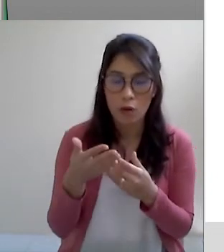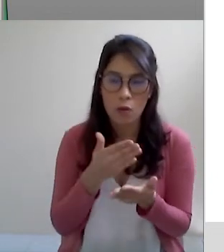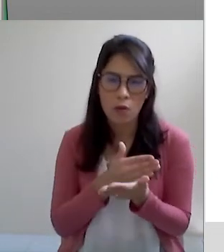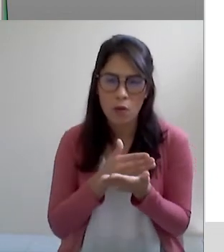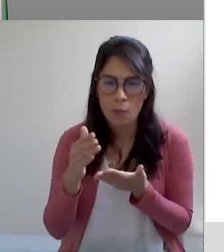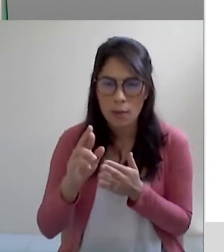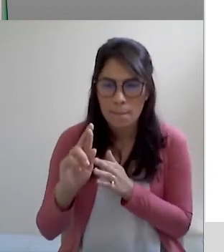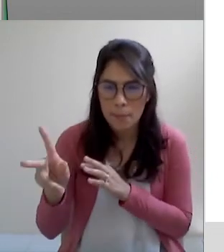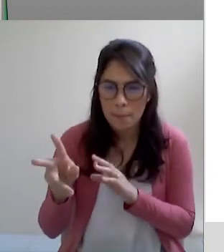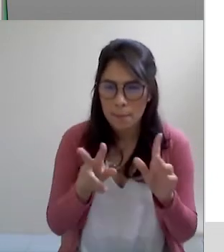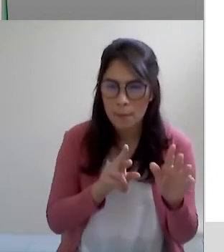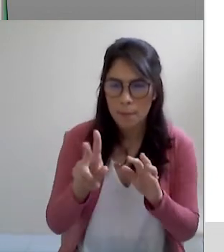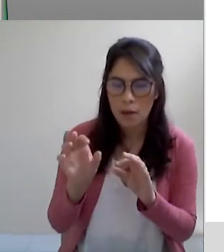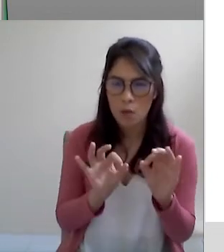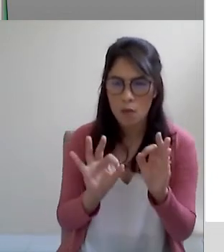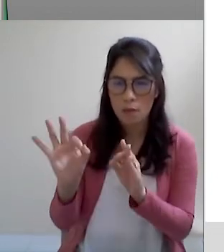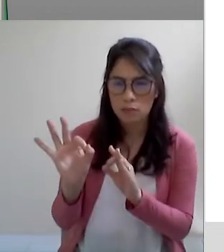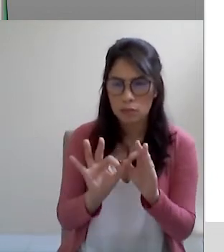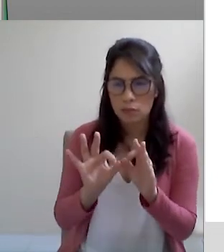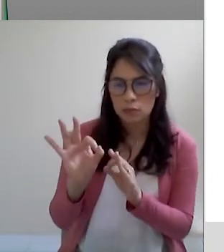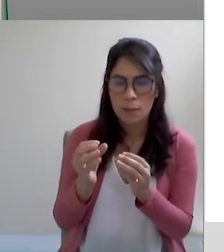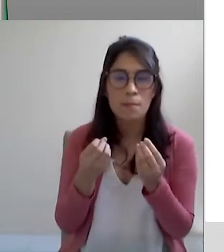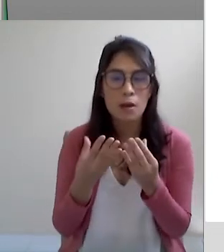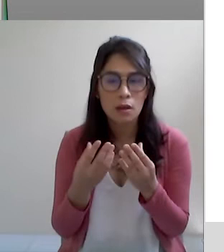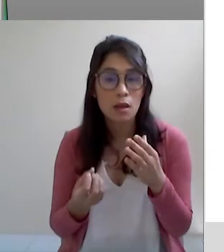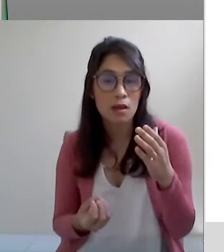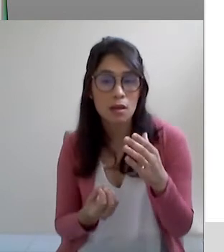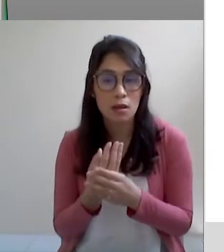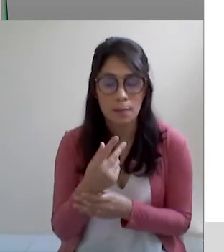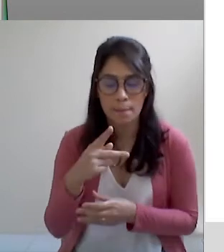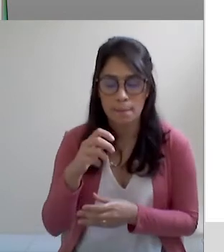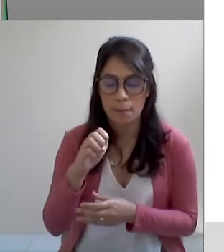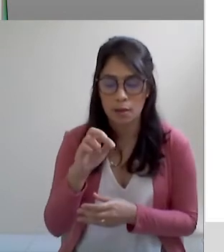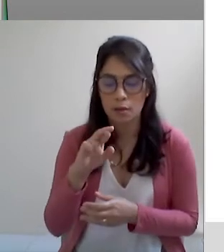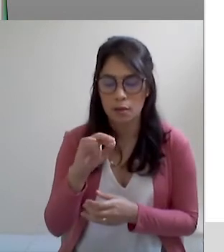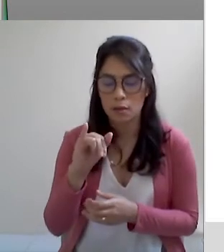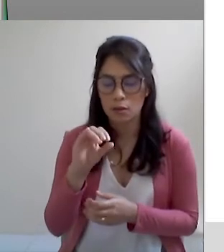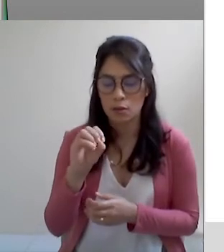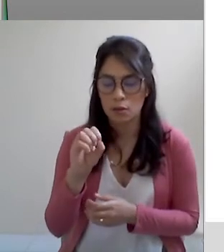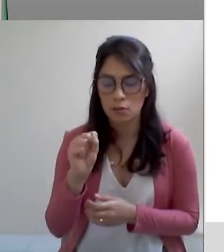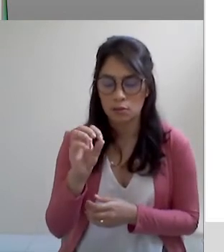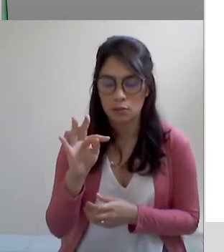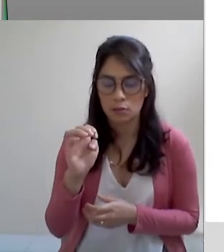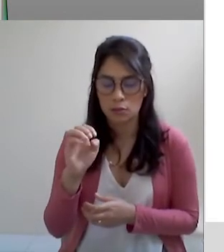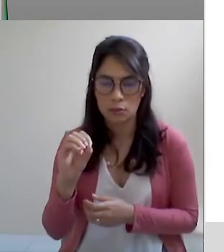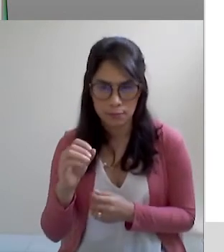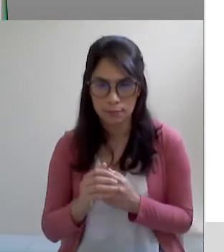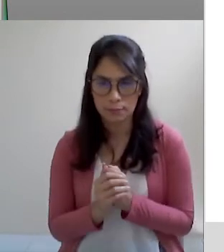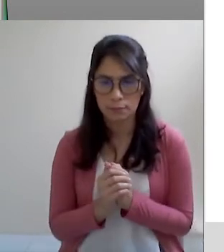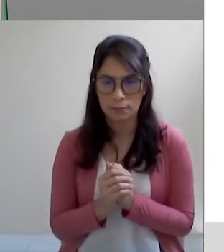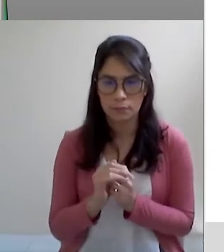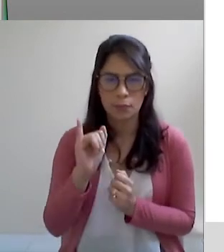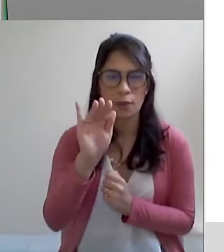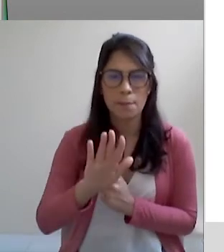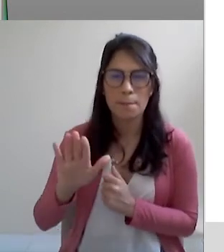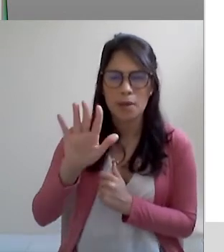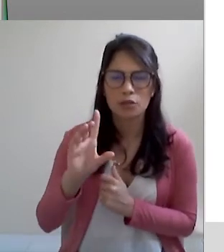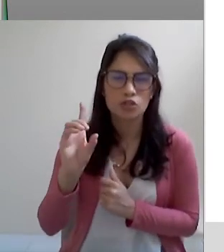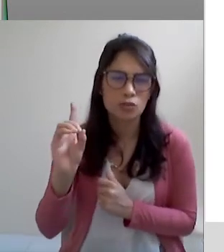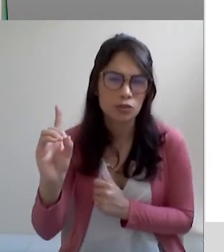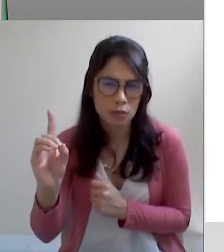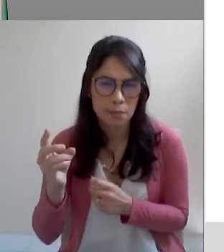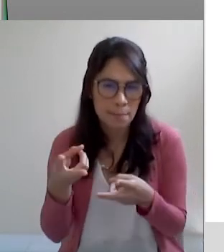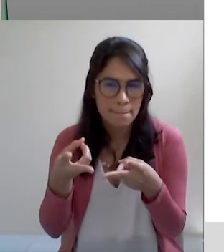a organizar-se para a formação do periósteo. Na imagem D, podemos observar que o